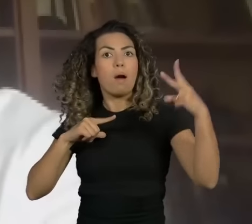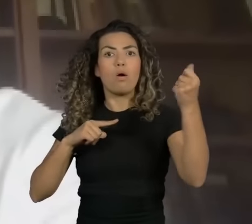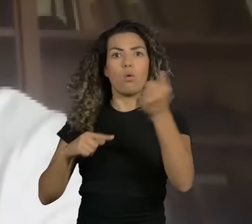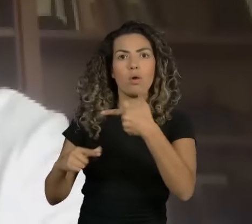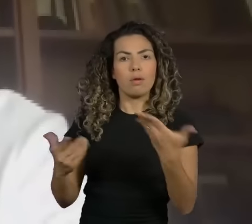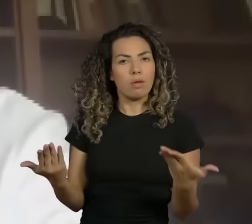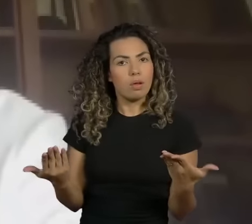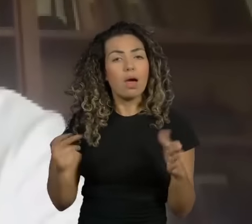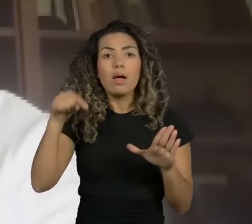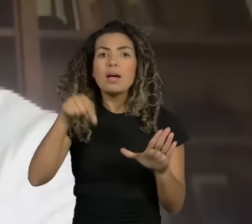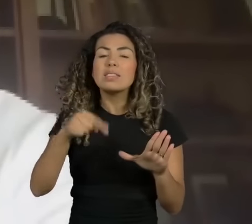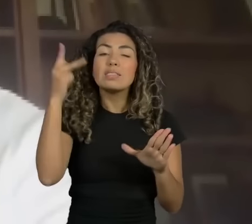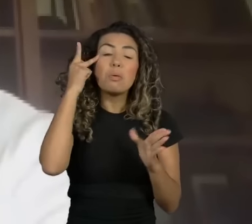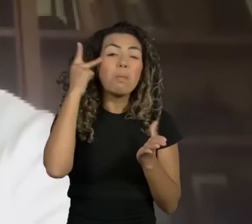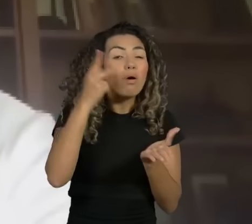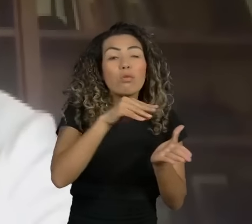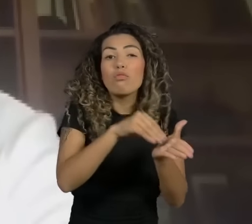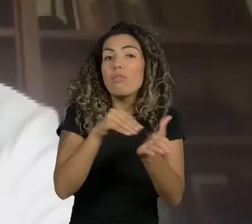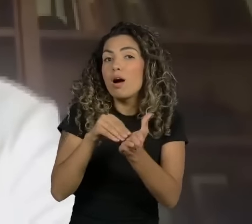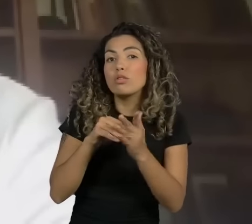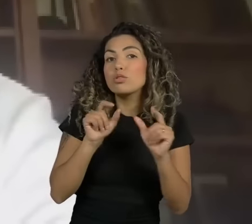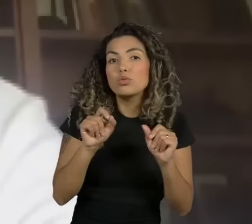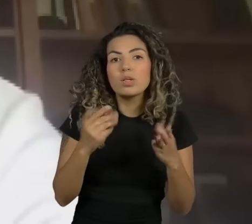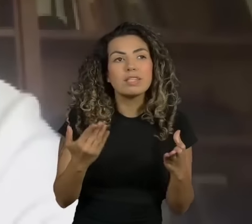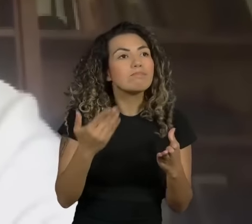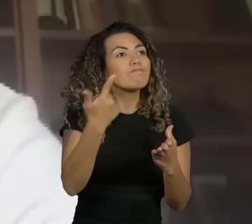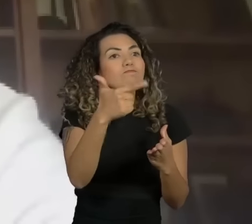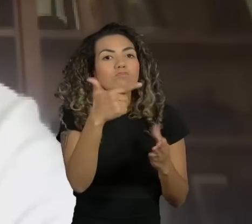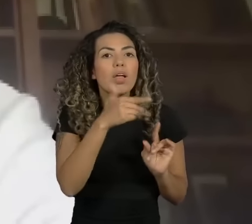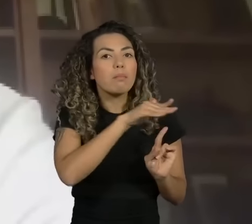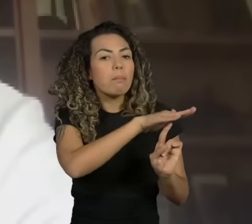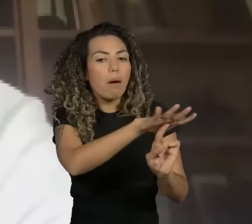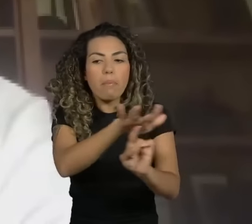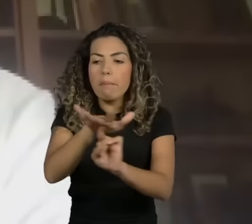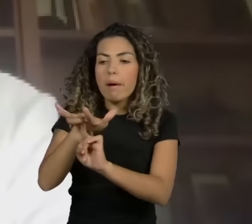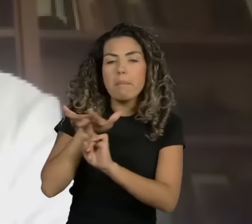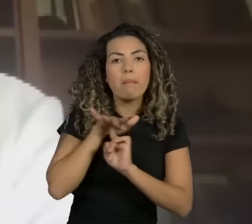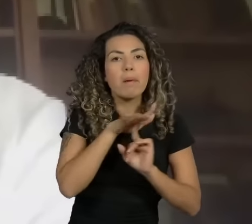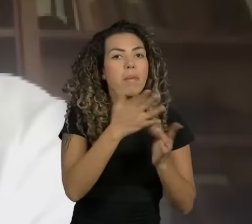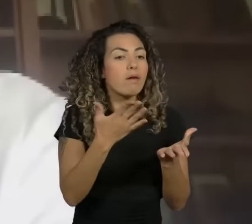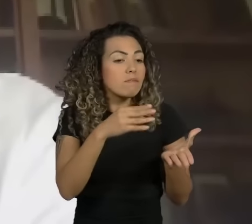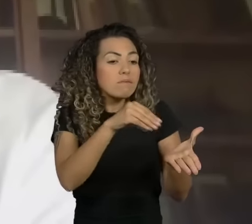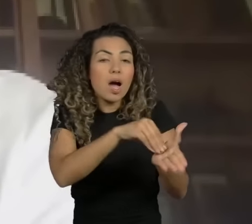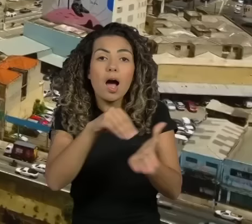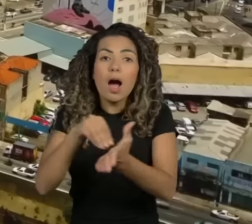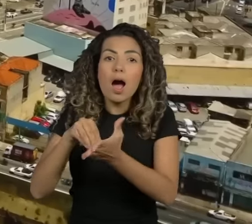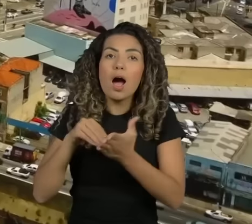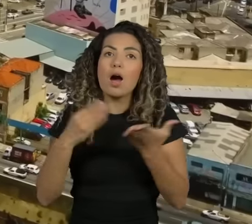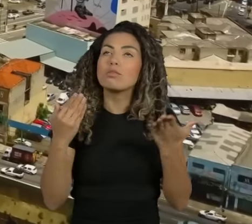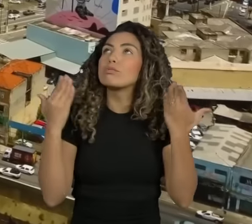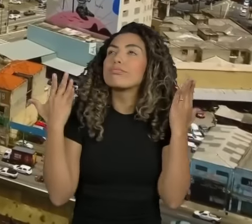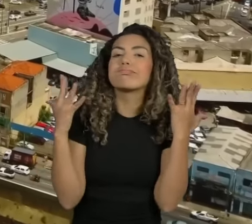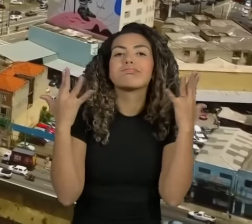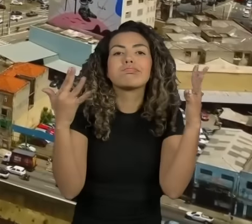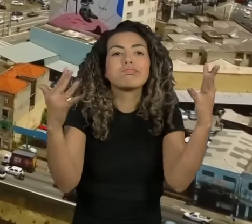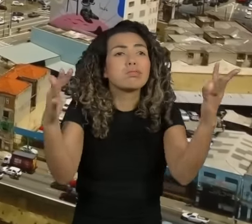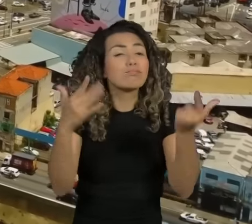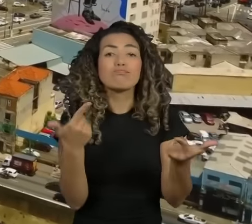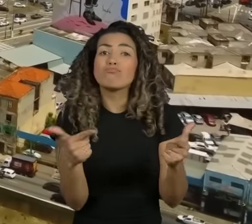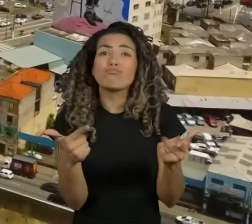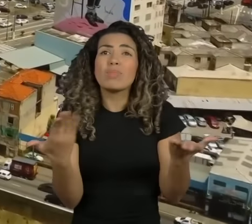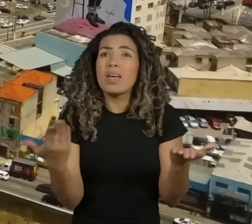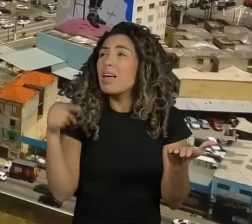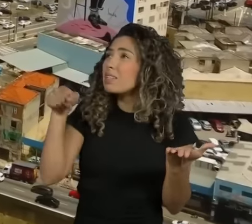a ausência de espaço público, né? Espaço público com verde, né? São Paulo